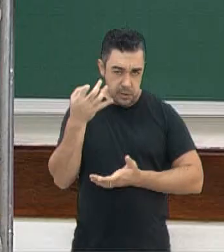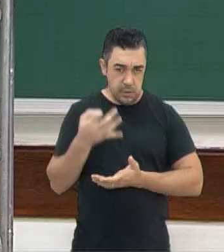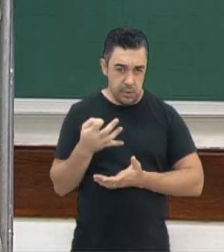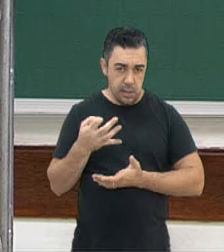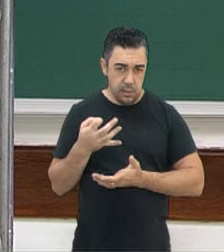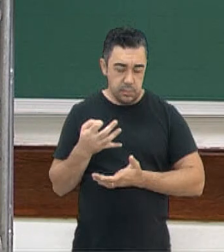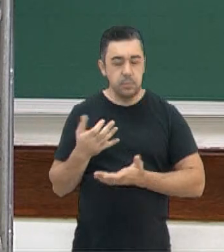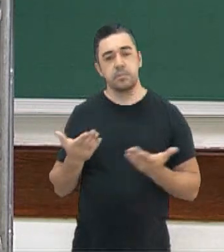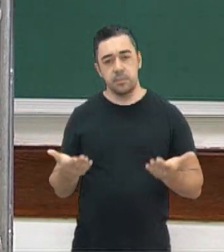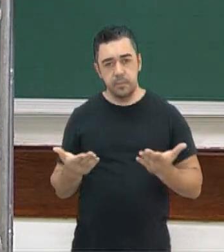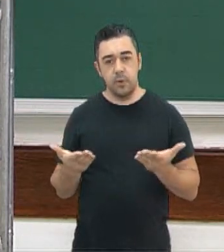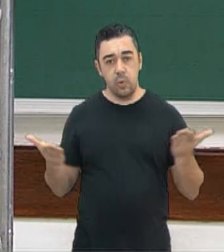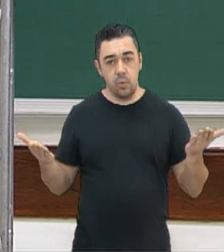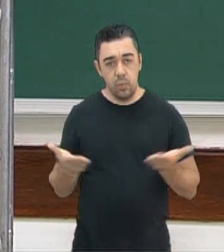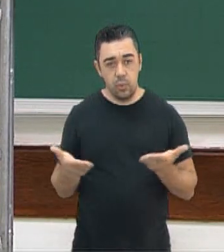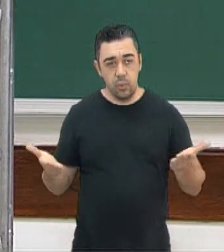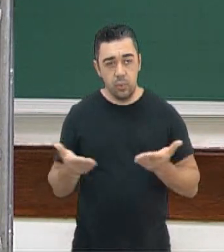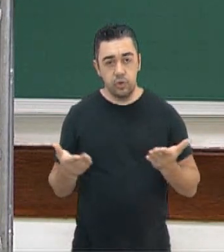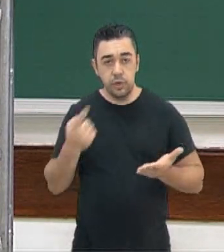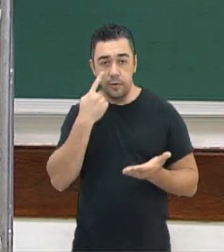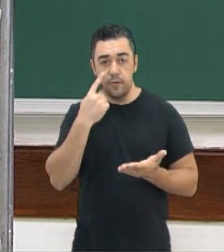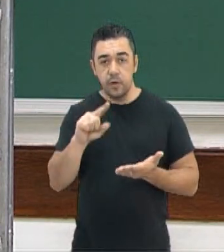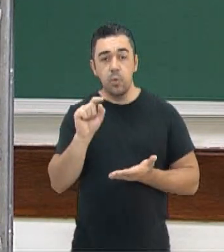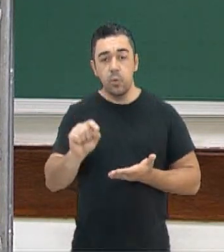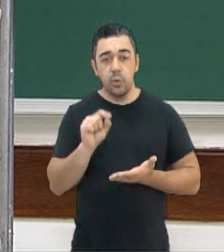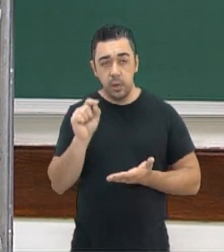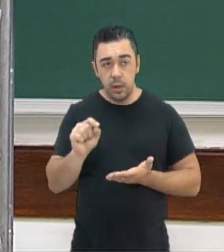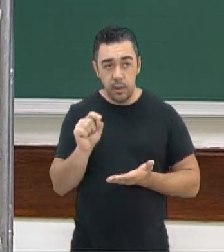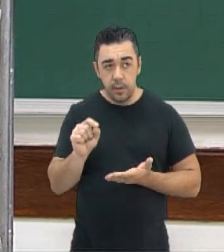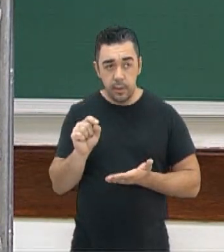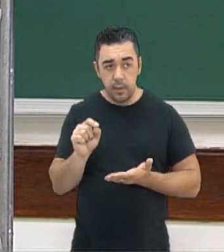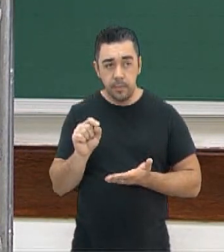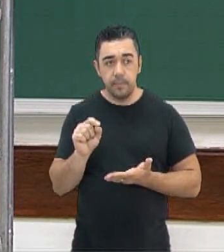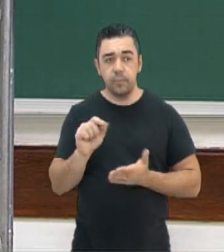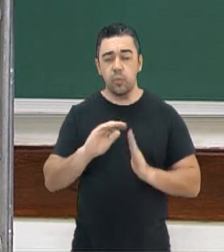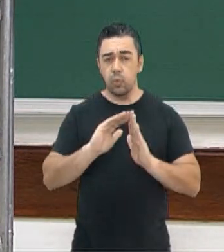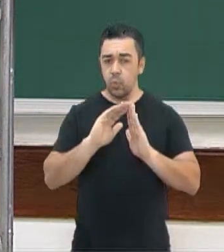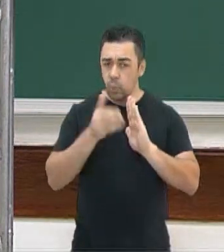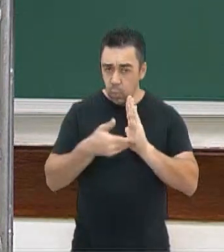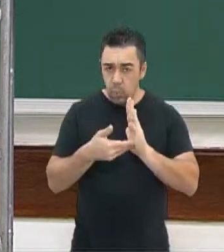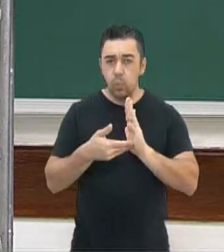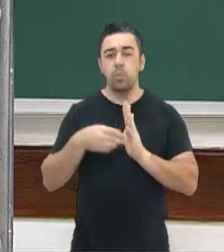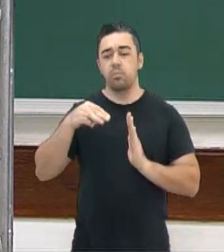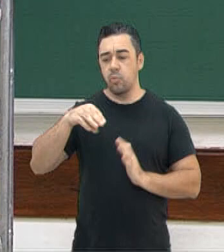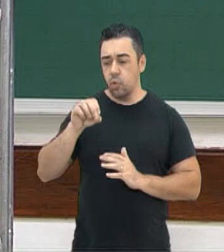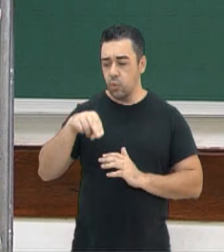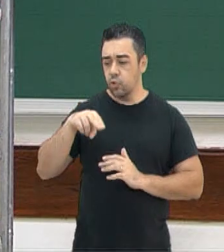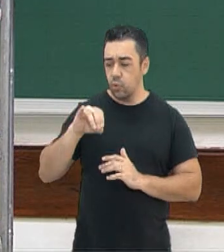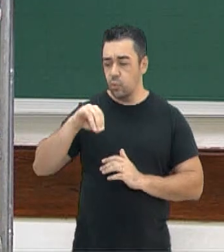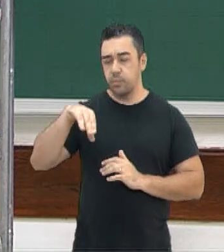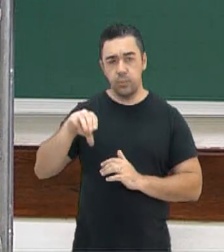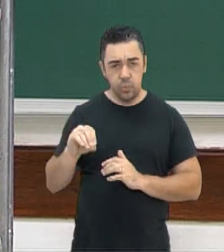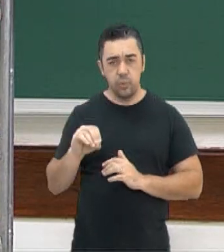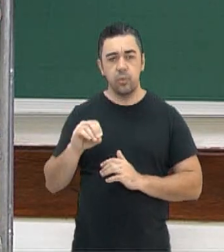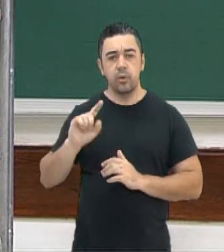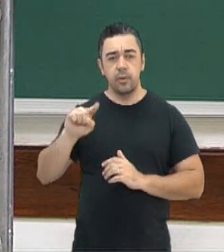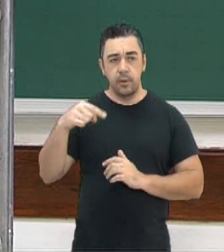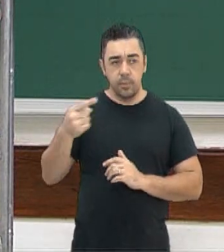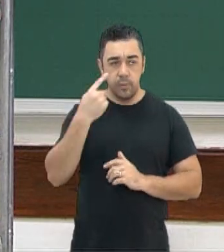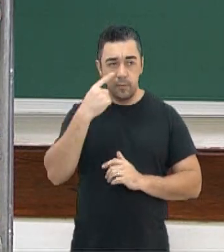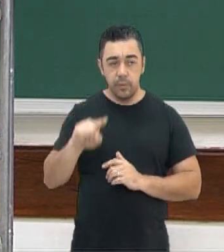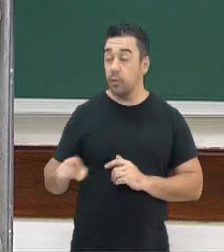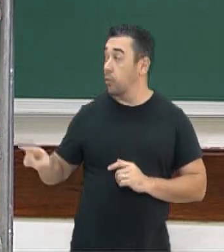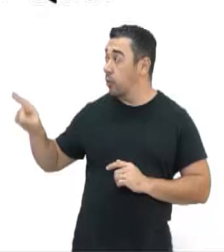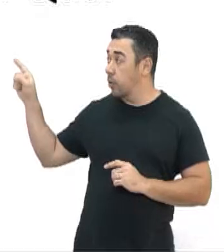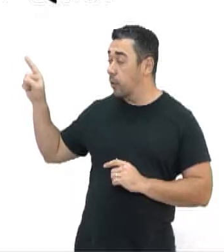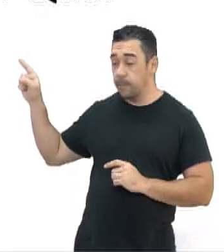Certo? Então, hoje, nós vimos o quê? Toda a parte de monômios, nós vimos na sequência, olha lá a